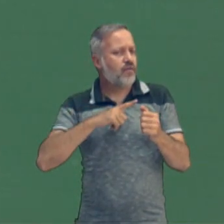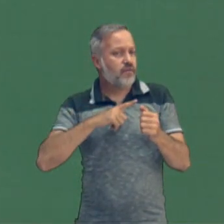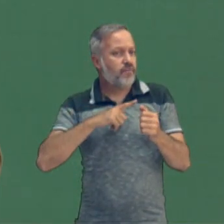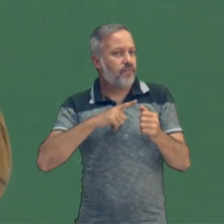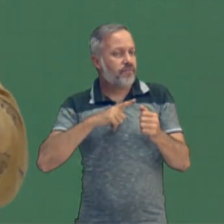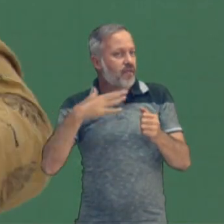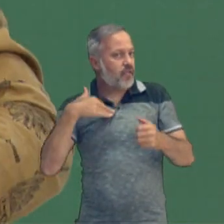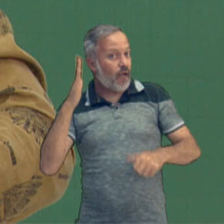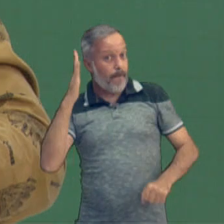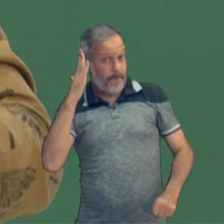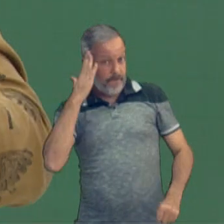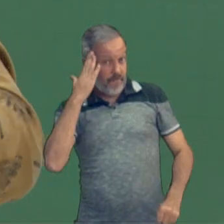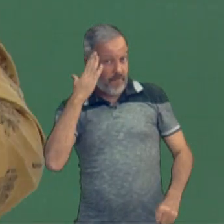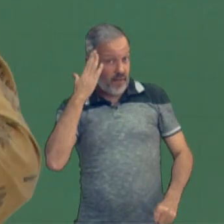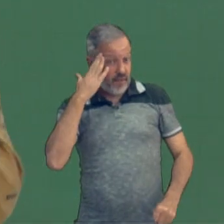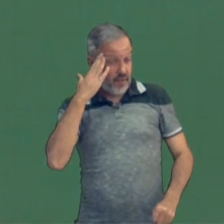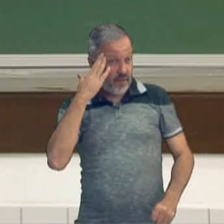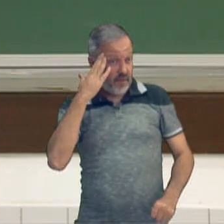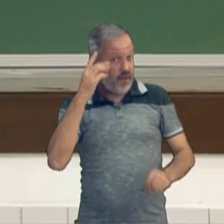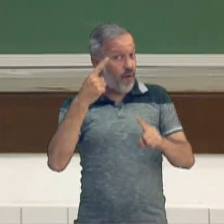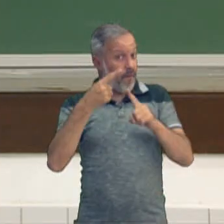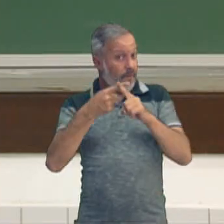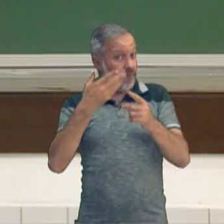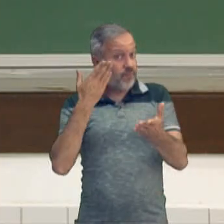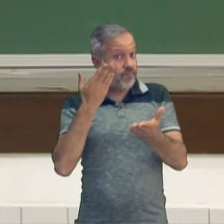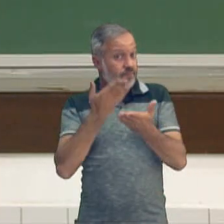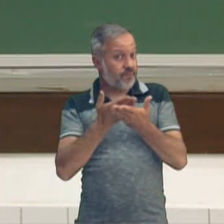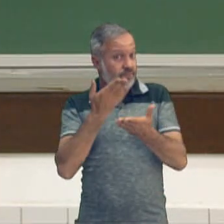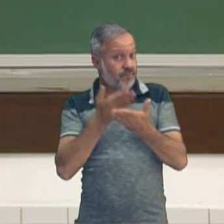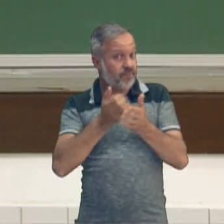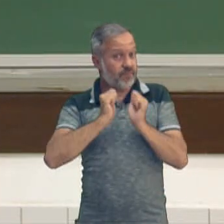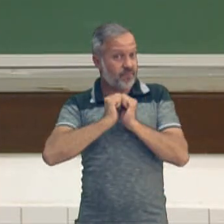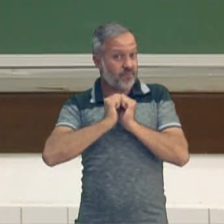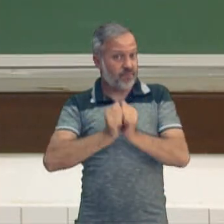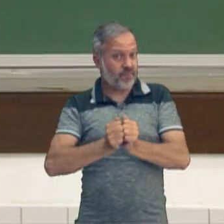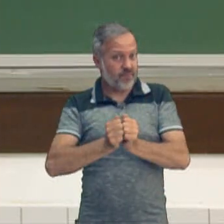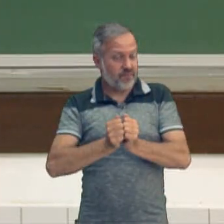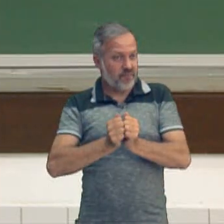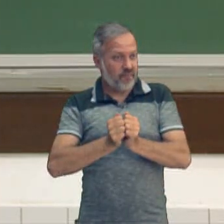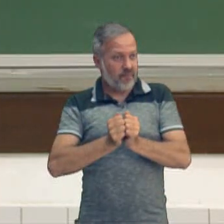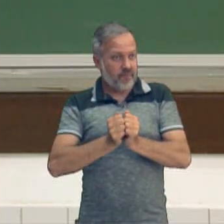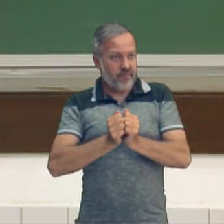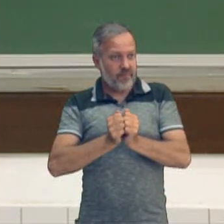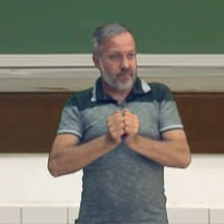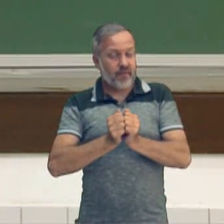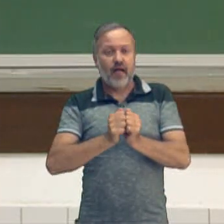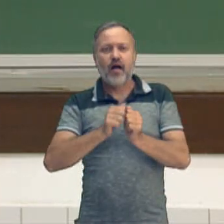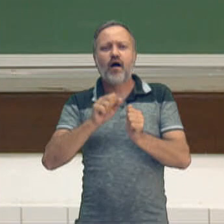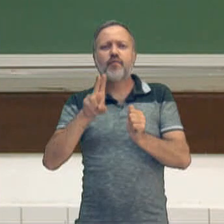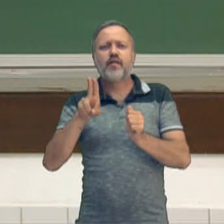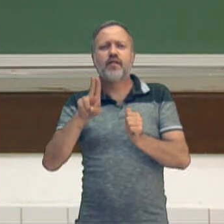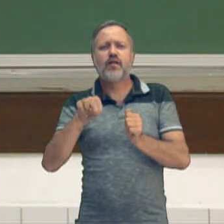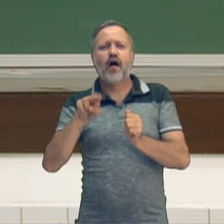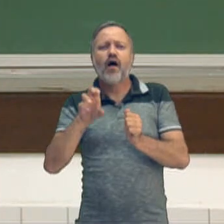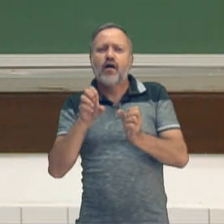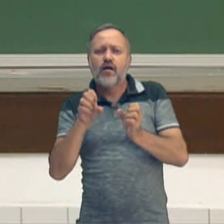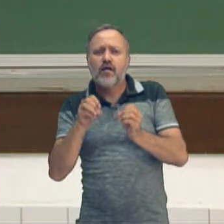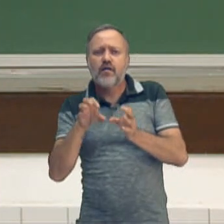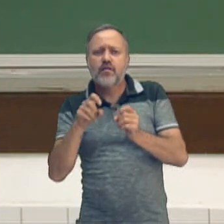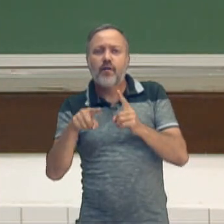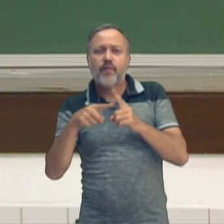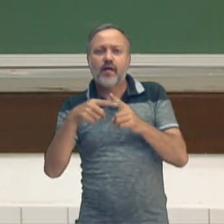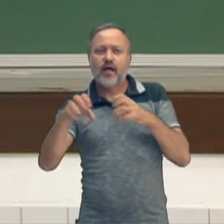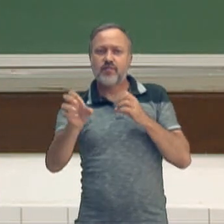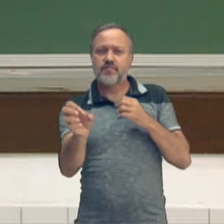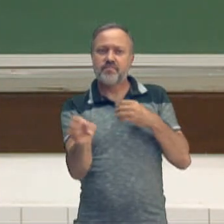já pensar e responder, que a gente vai estudando junto. Afinal de contas, ninguém ensina porque ninguém aprende. Nós